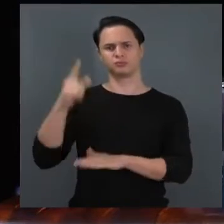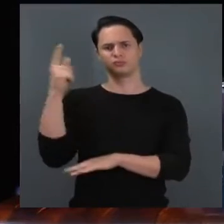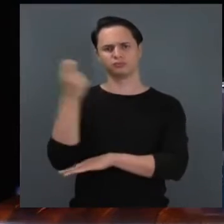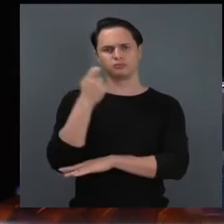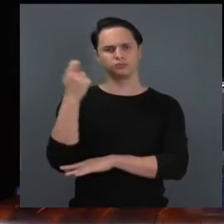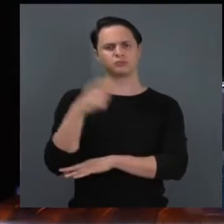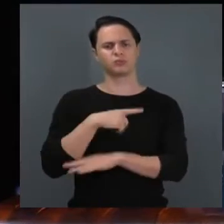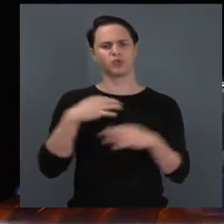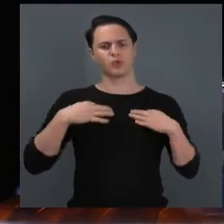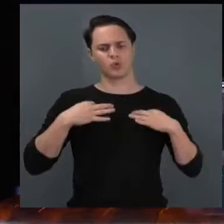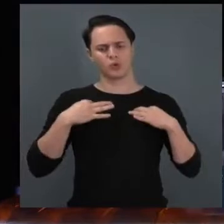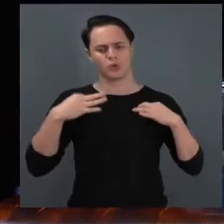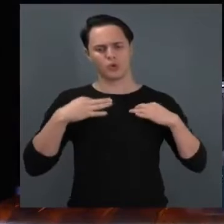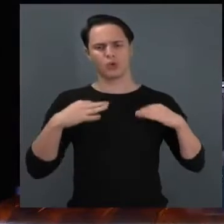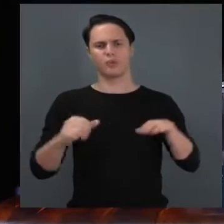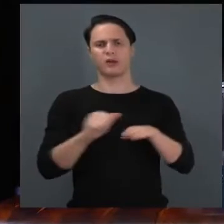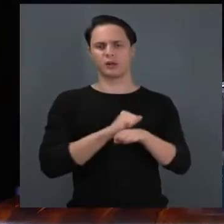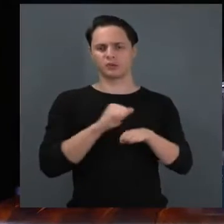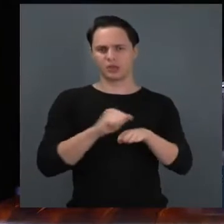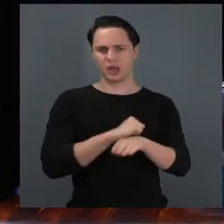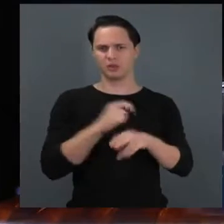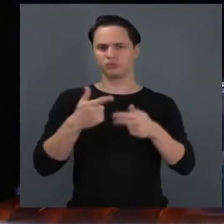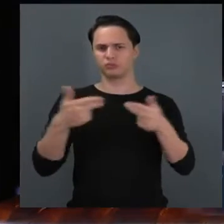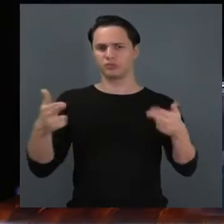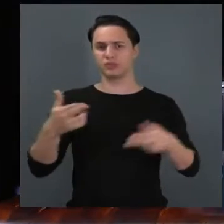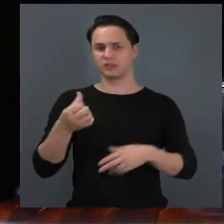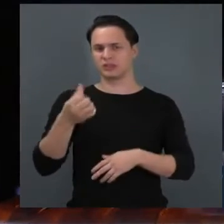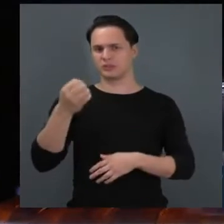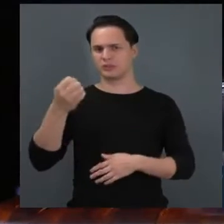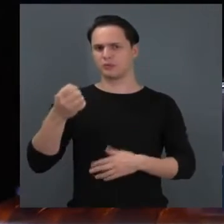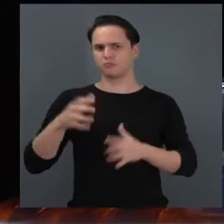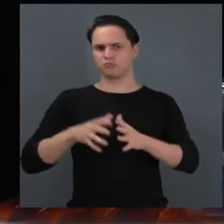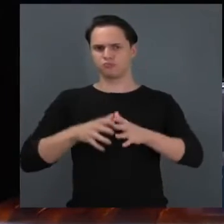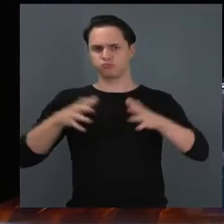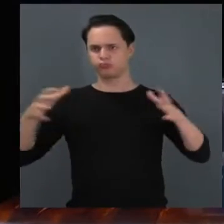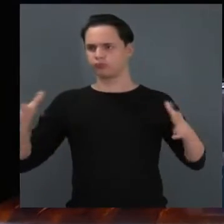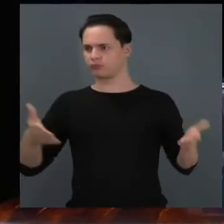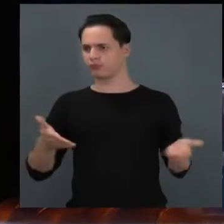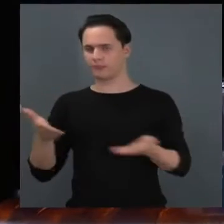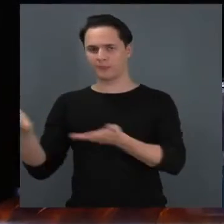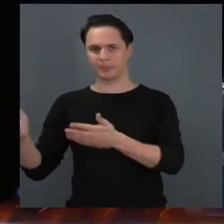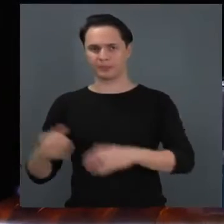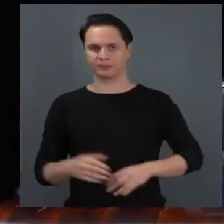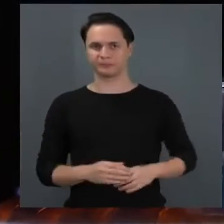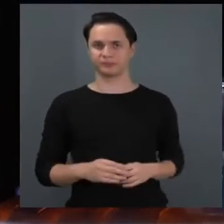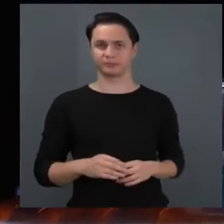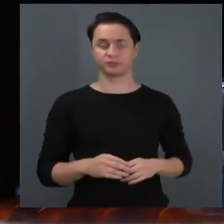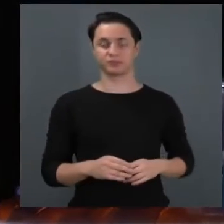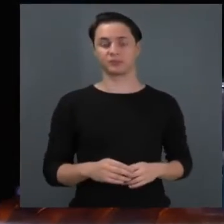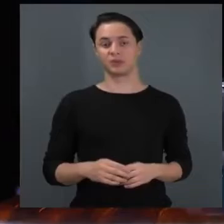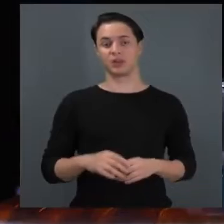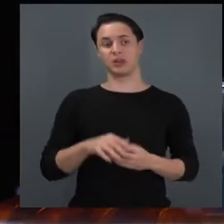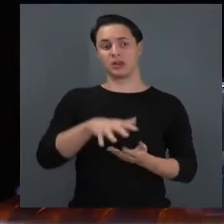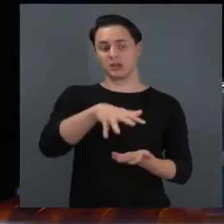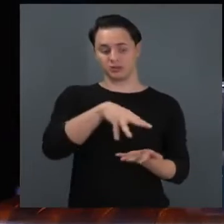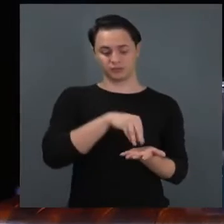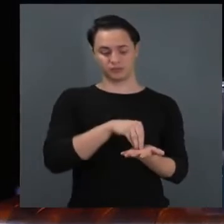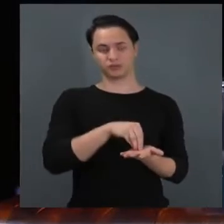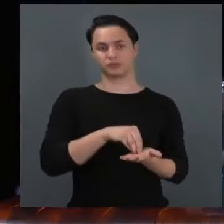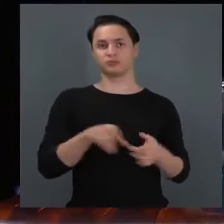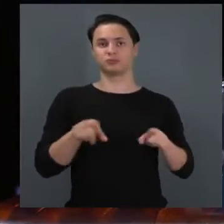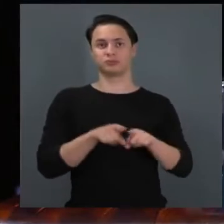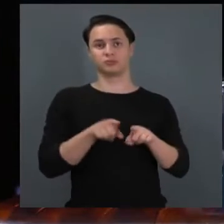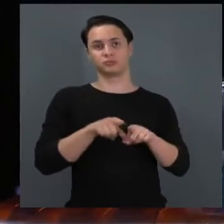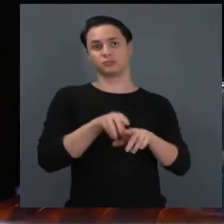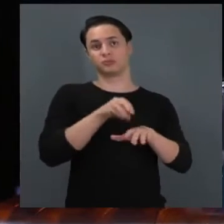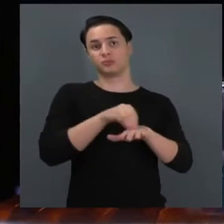toneladas de roupa e de calçado, 60 toneladas, 70 toneladas. A Receita Federal está também